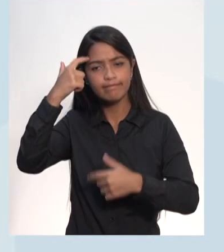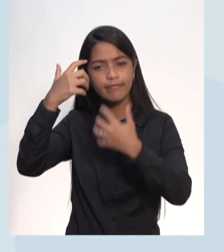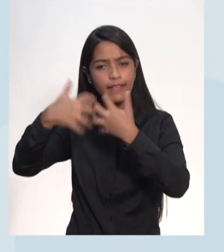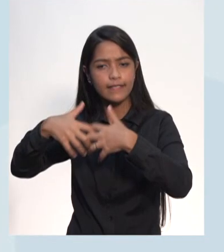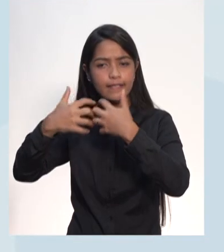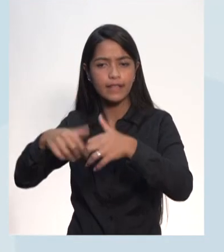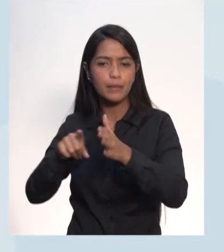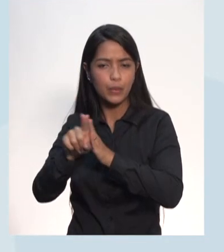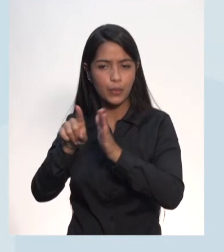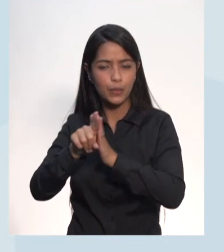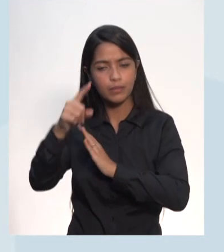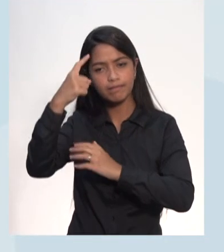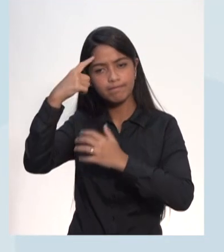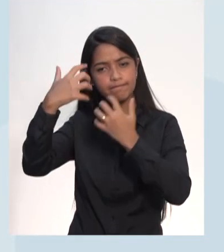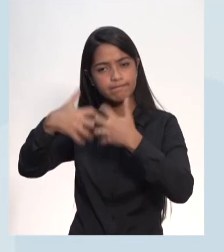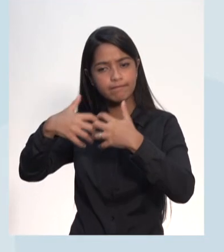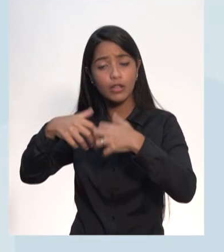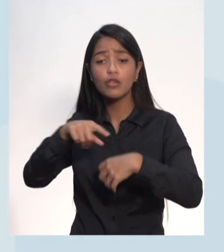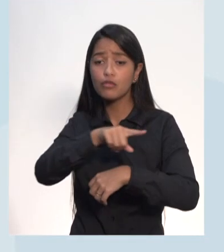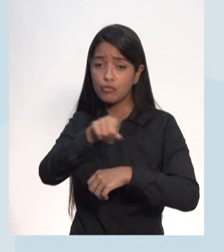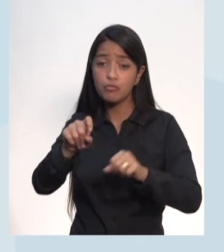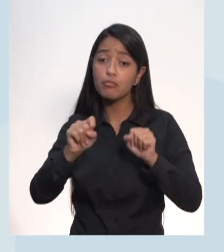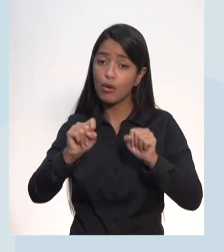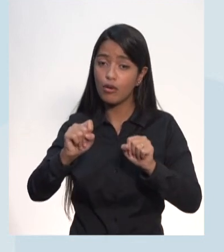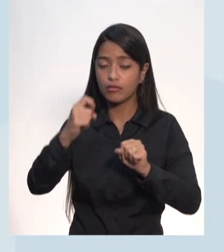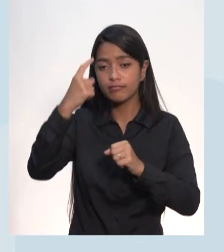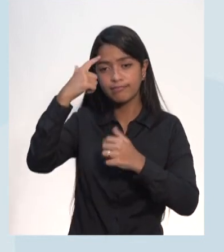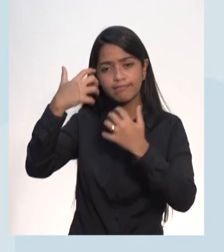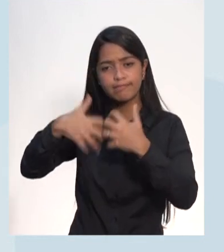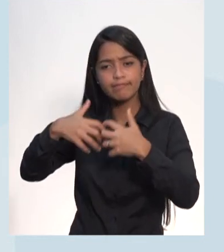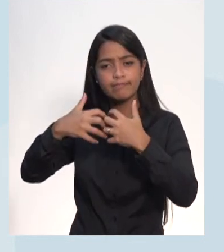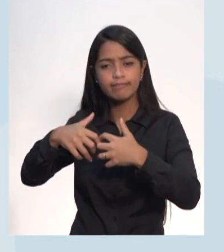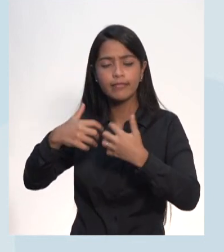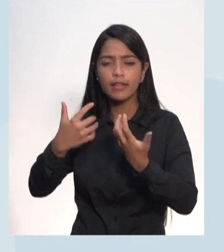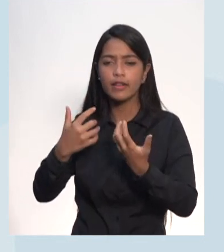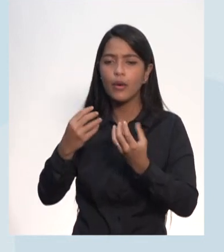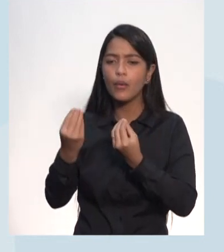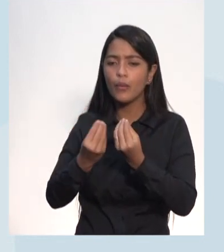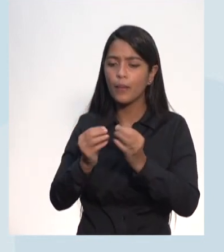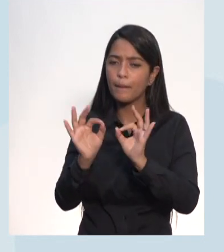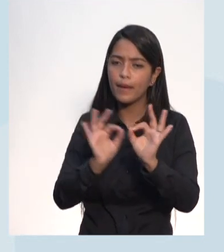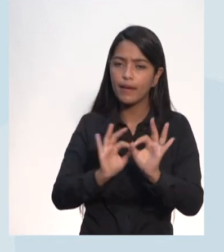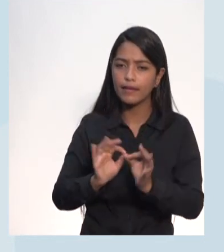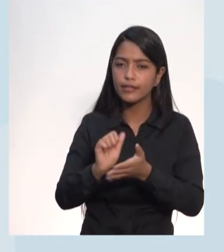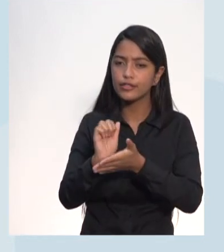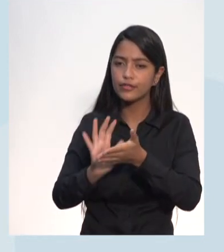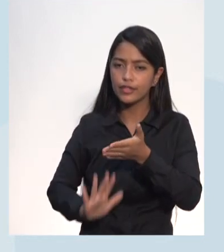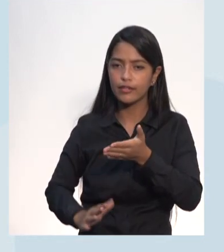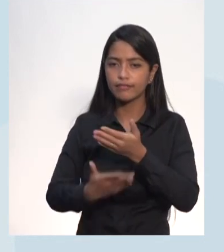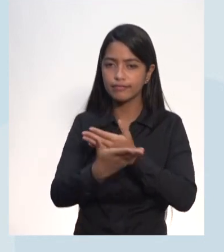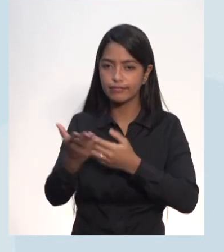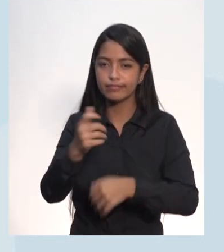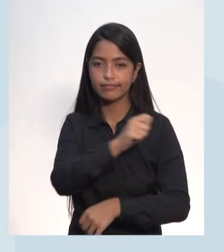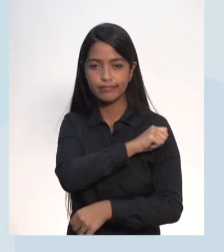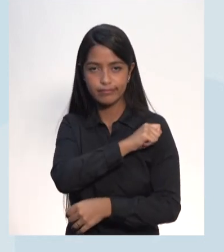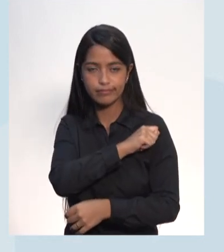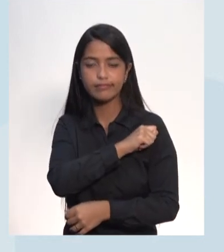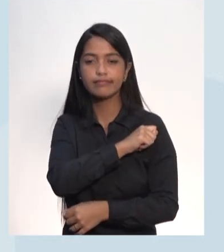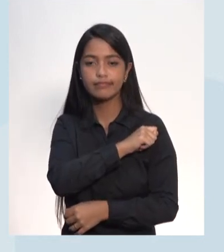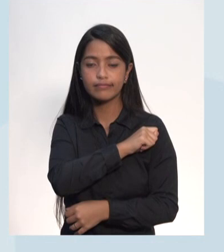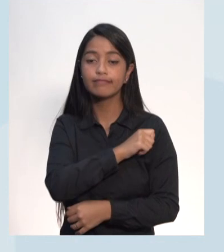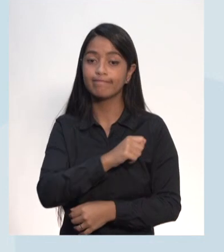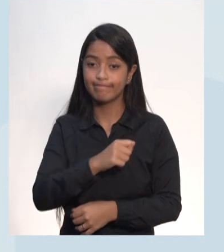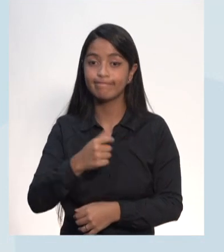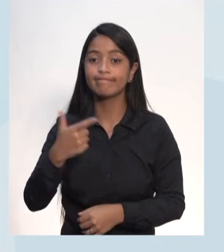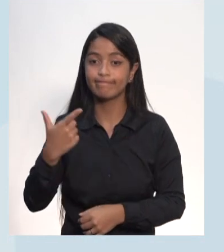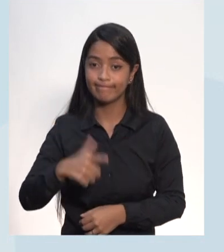reflexões que vocês podem fazer nesse momento, pensando no planejamento das atividades com os estudantes. Novamente, né, é um grande